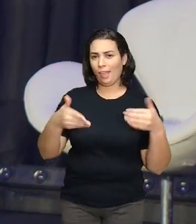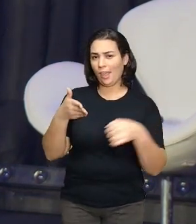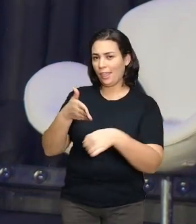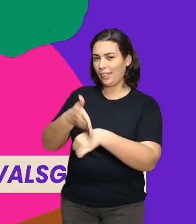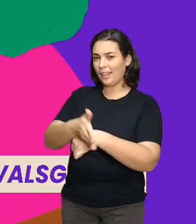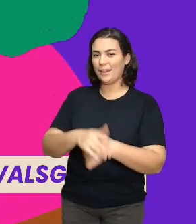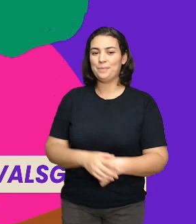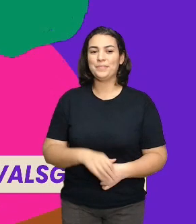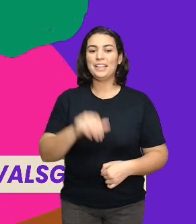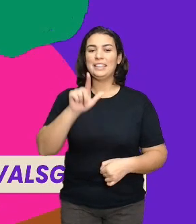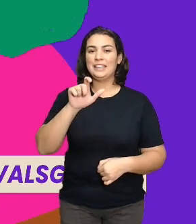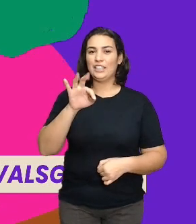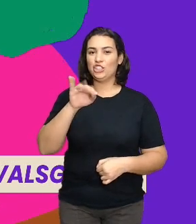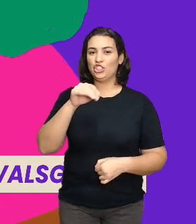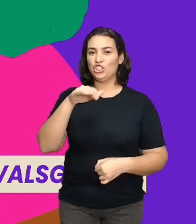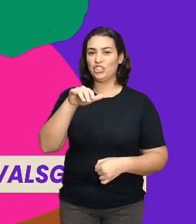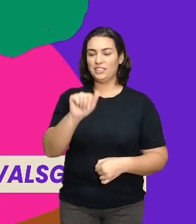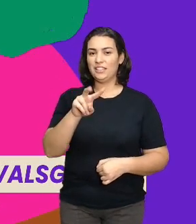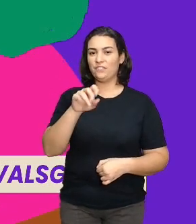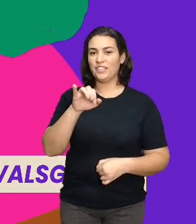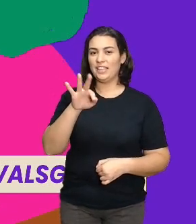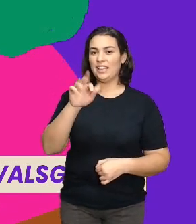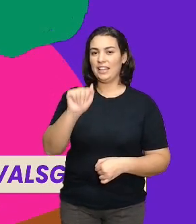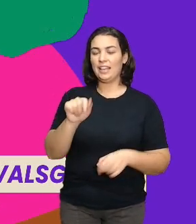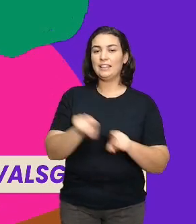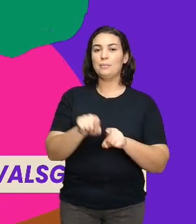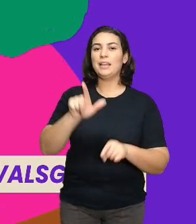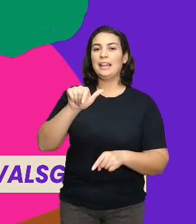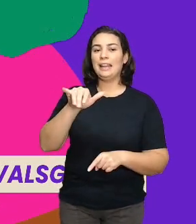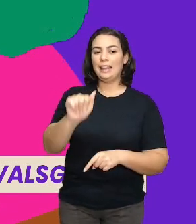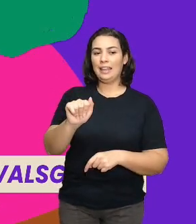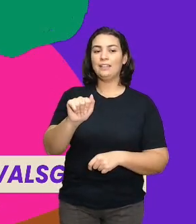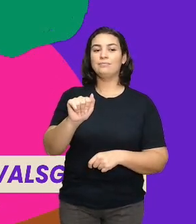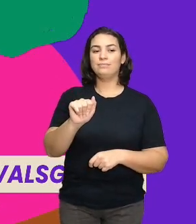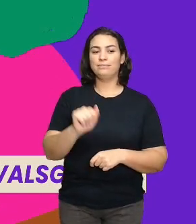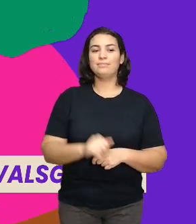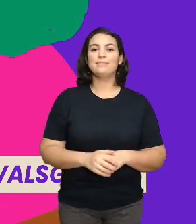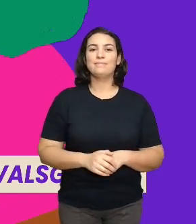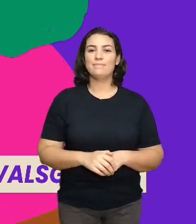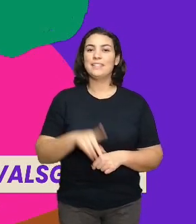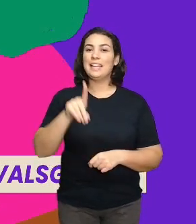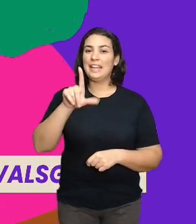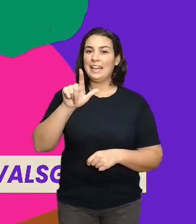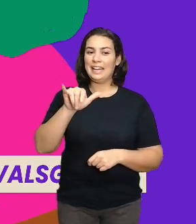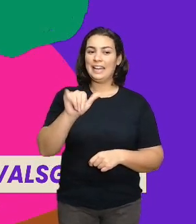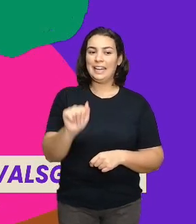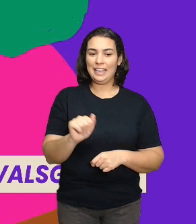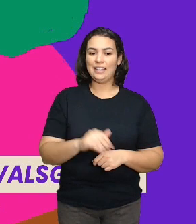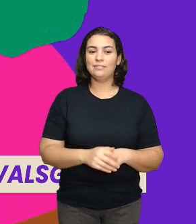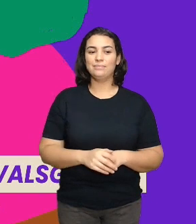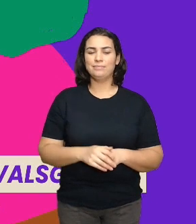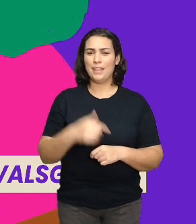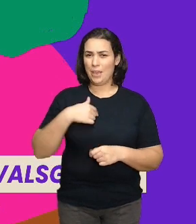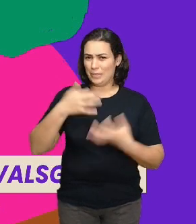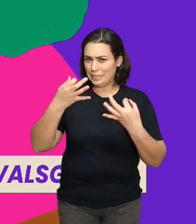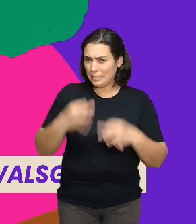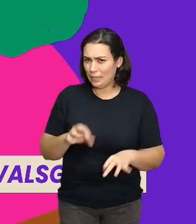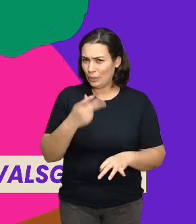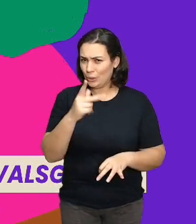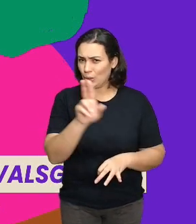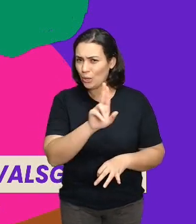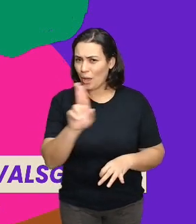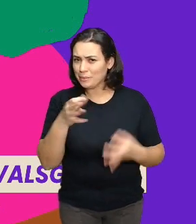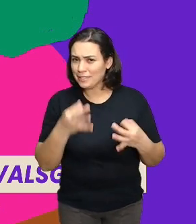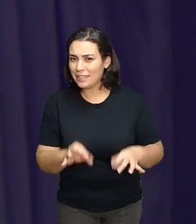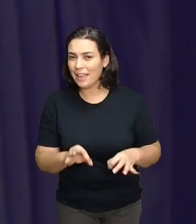Letícia Vieira e a Lia Reutburt. Lia, jura que eu acertei teu nome? Acertei? Uma salva de palmas para mim